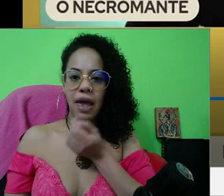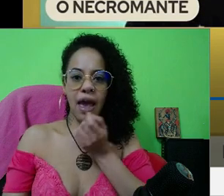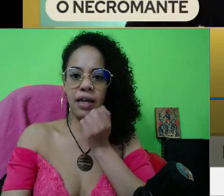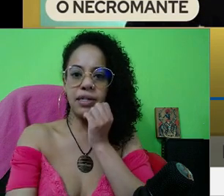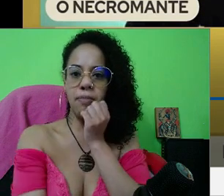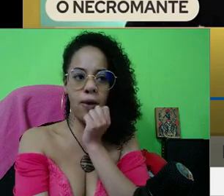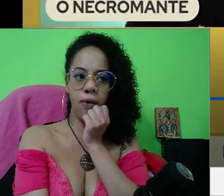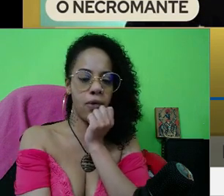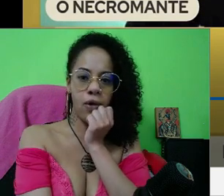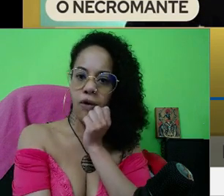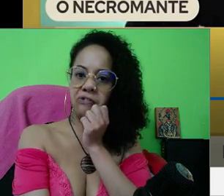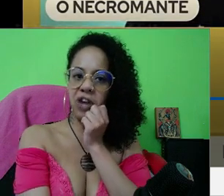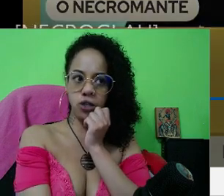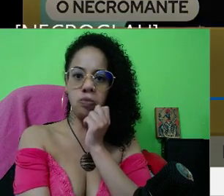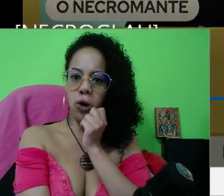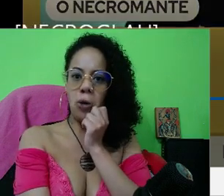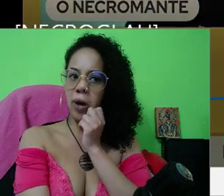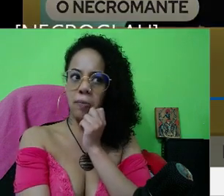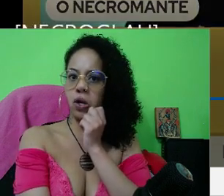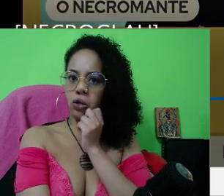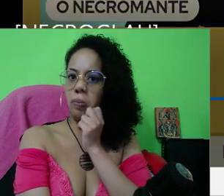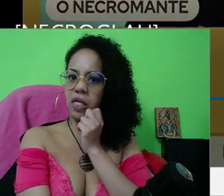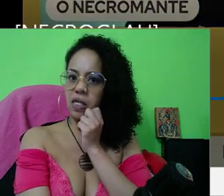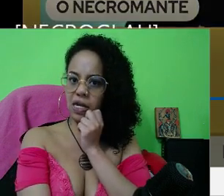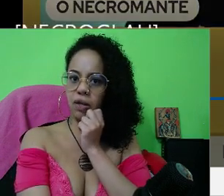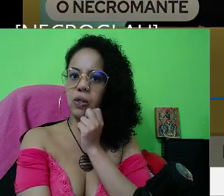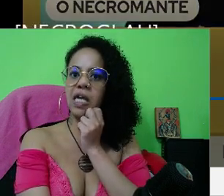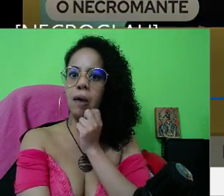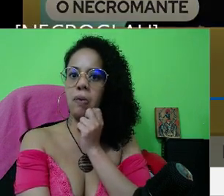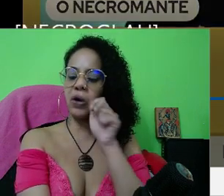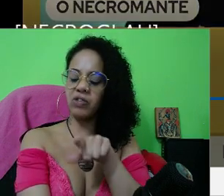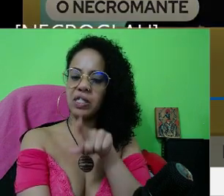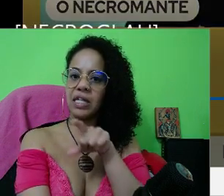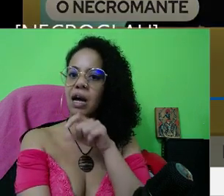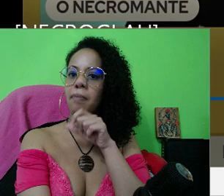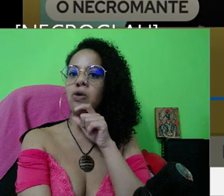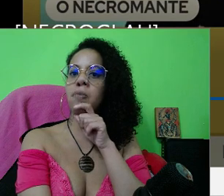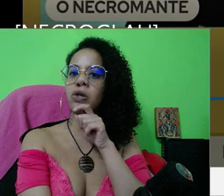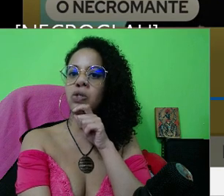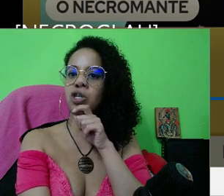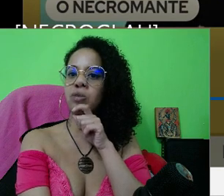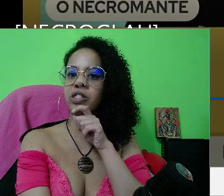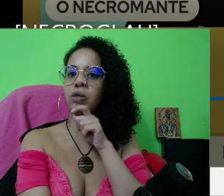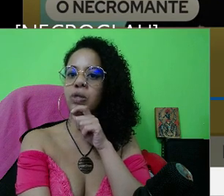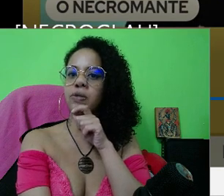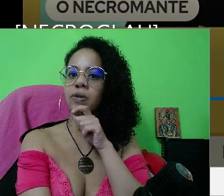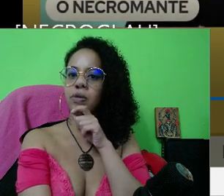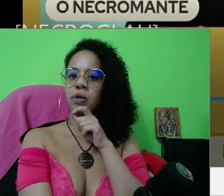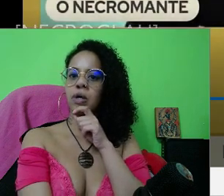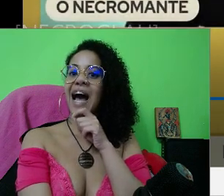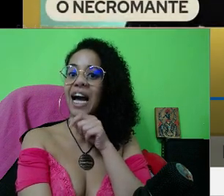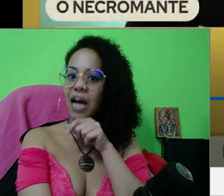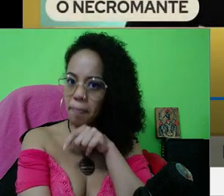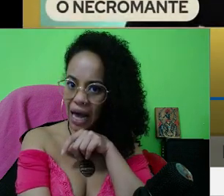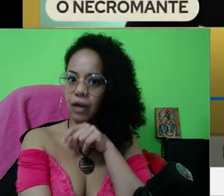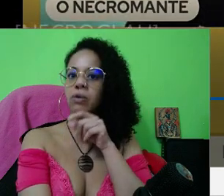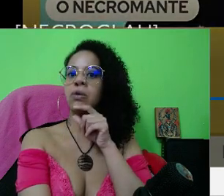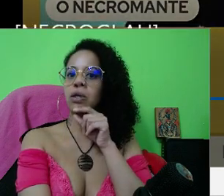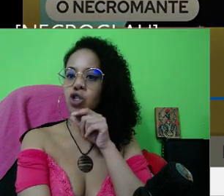isso que auto-estima é essa meu vende um pouco para mim que eu tô precisando sabe porque vocês acabaram com Minha autoestima fazendo isso